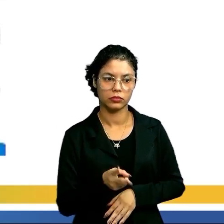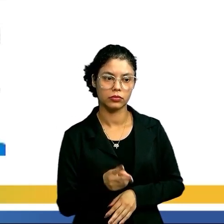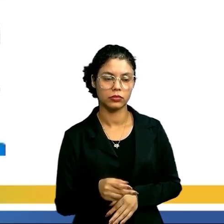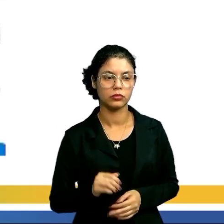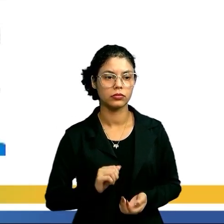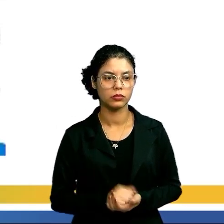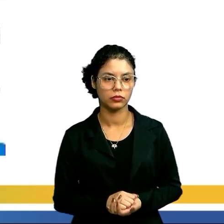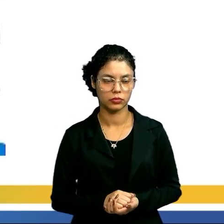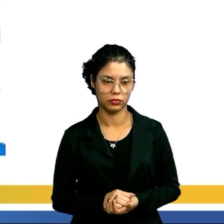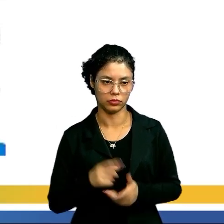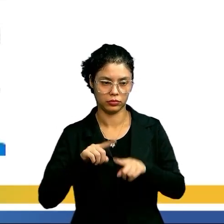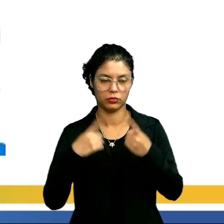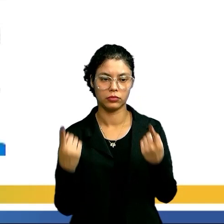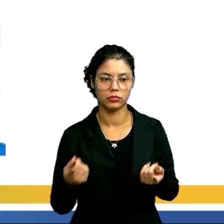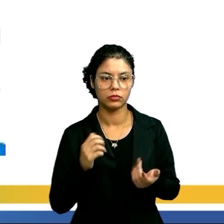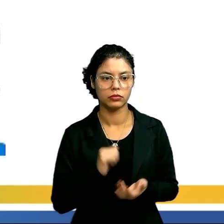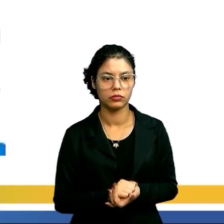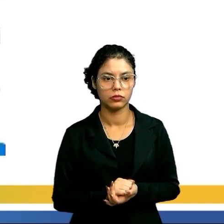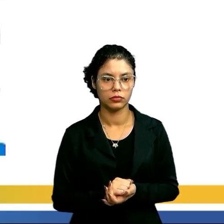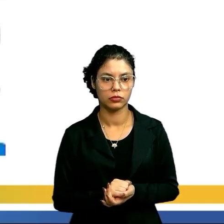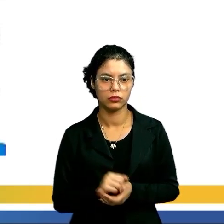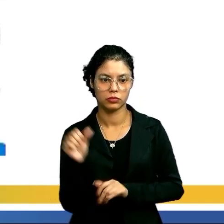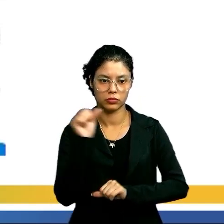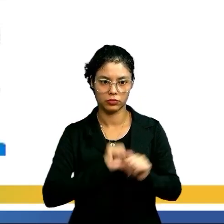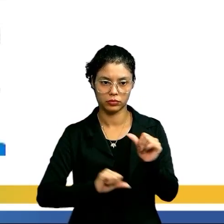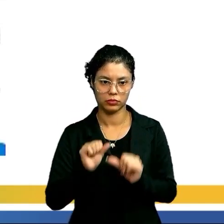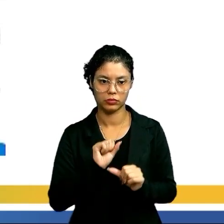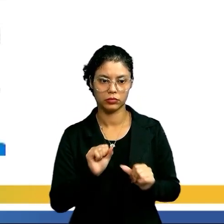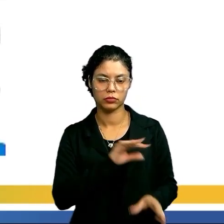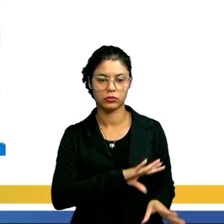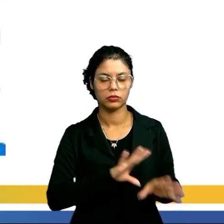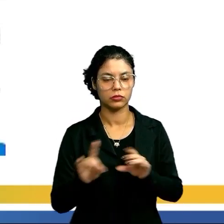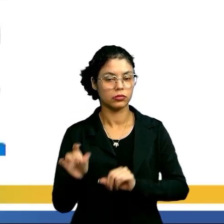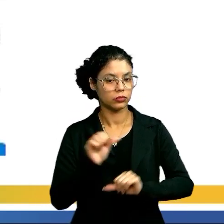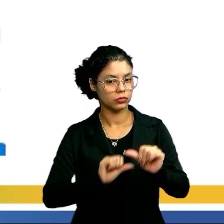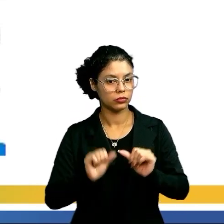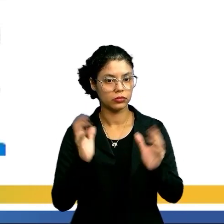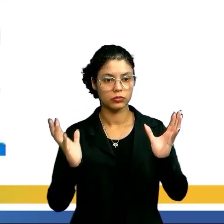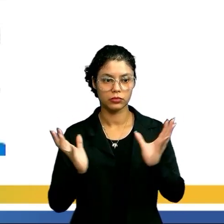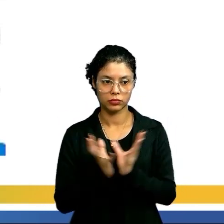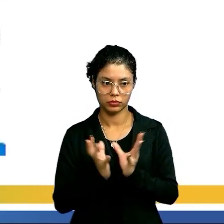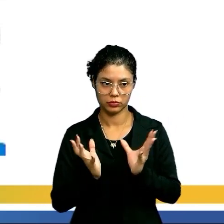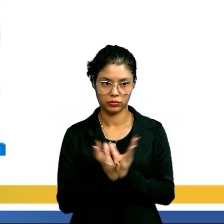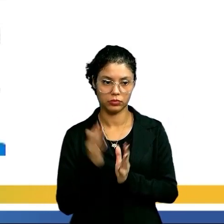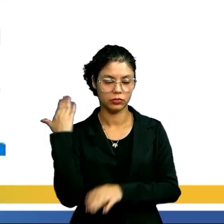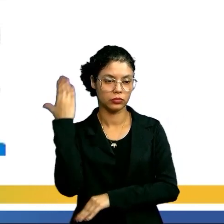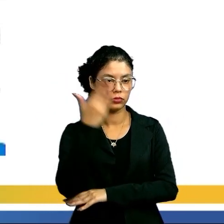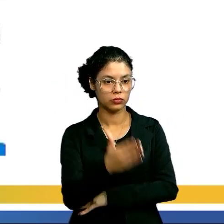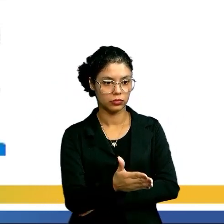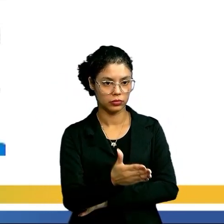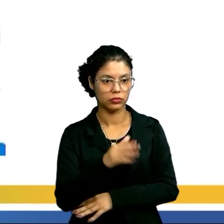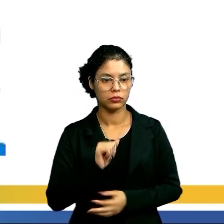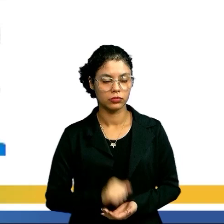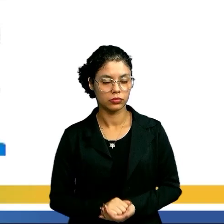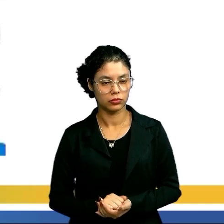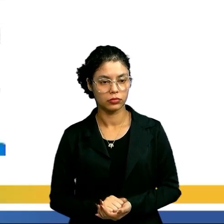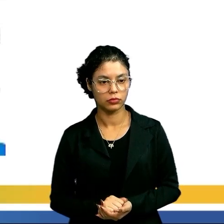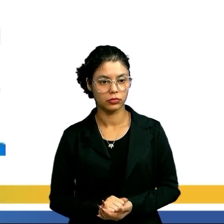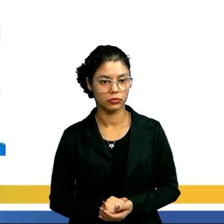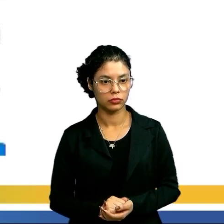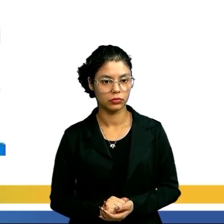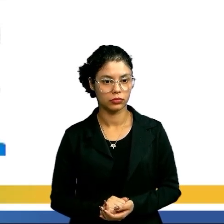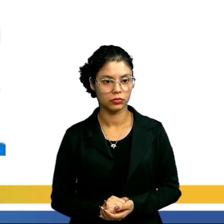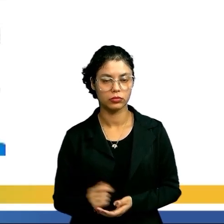idêntica a si mesmo, mas é um fluxo de mudança que atravessa um grupo na direção de